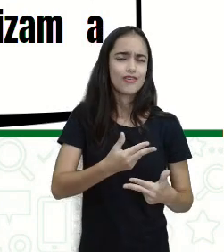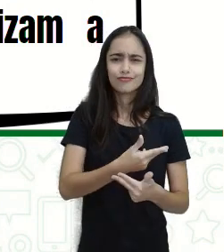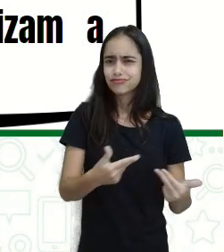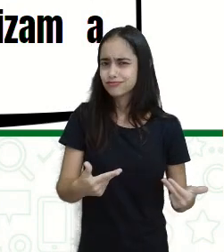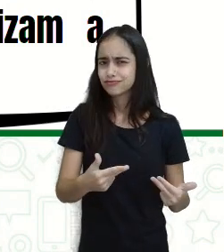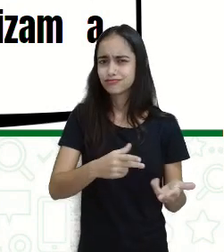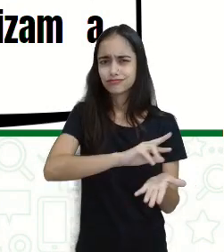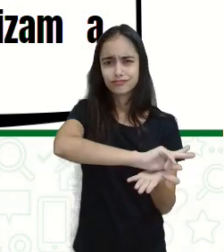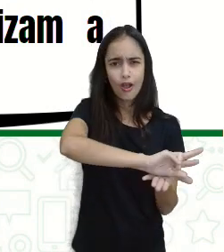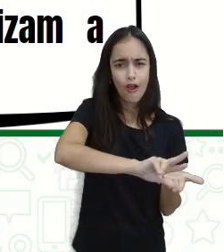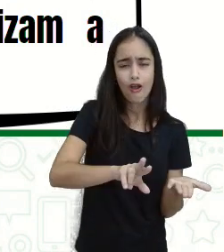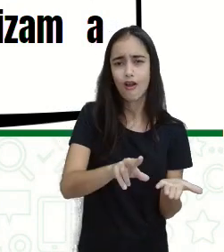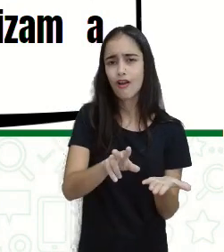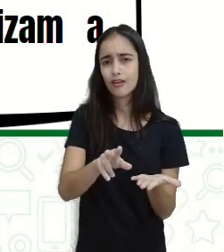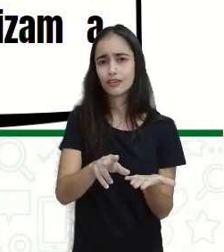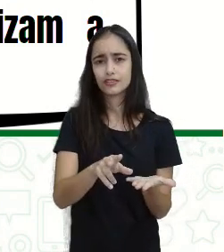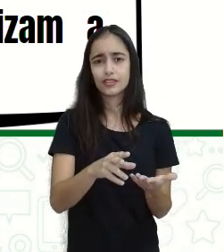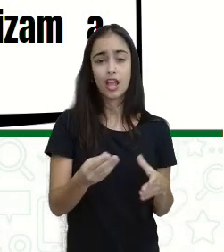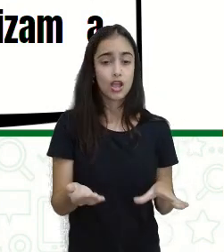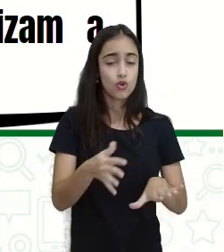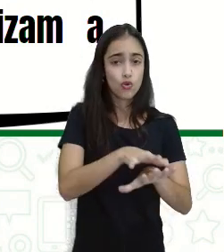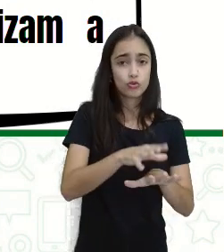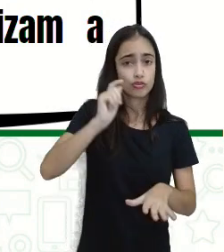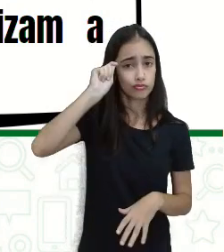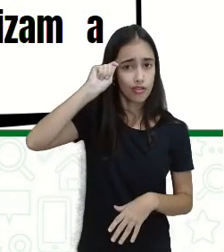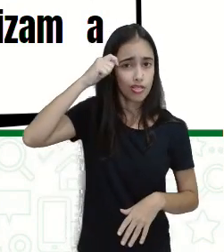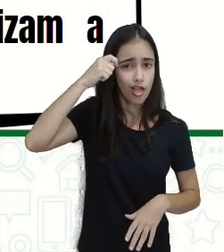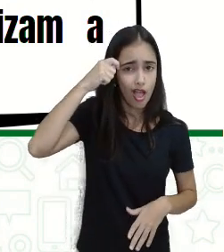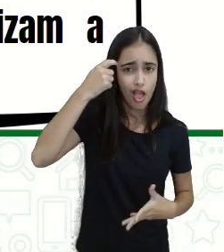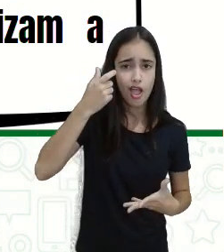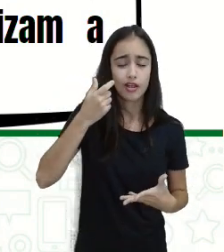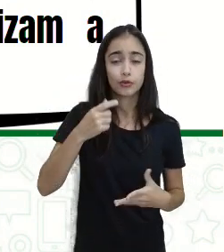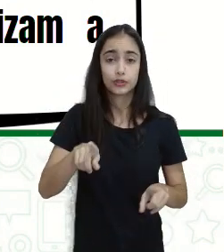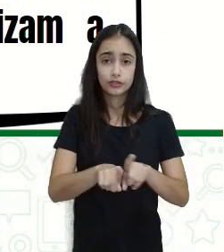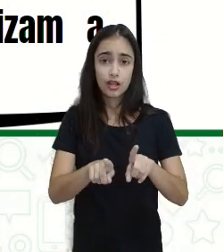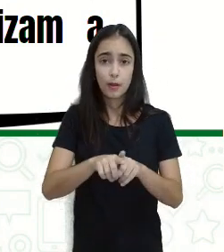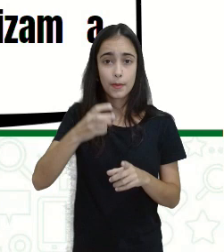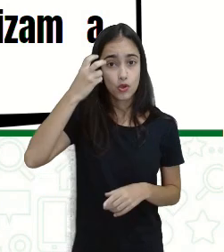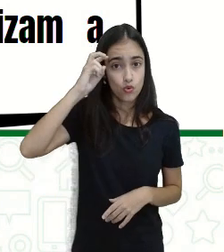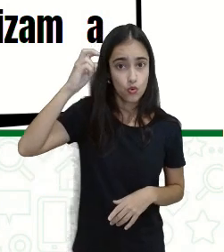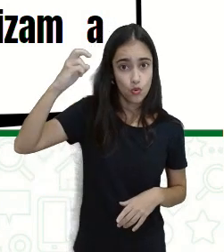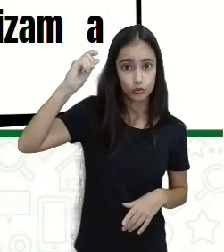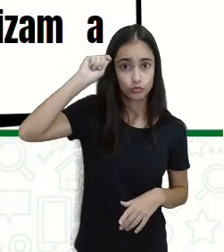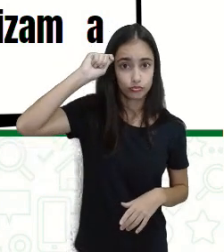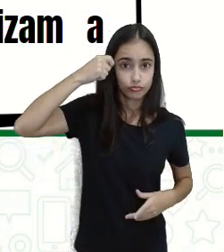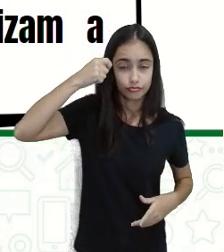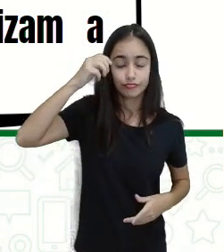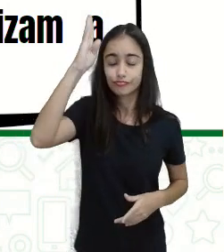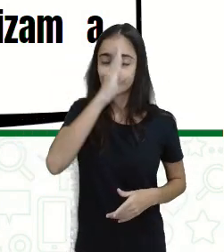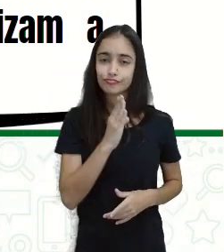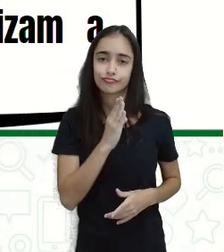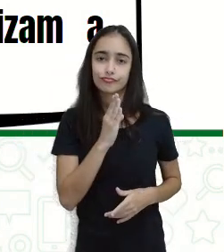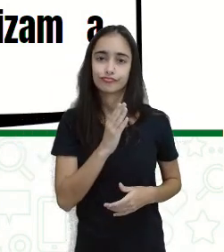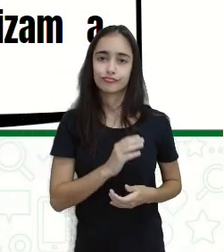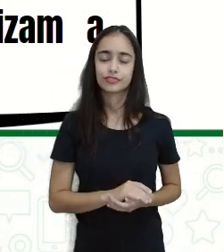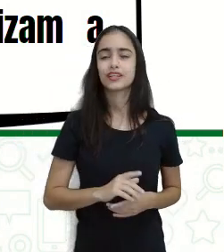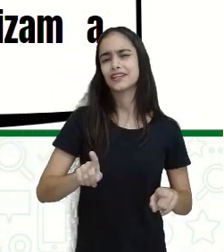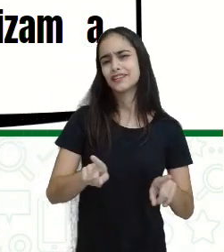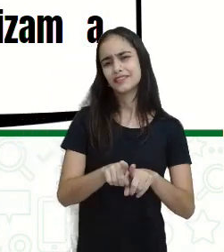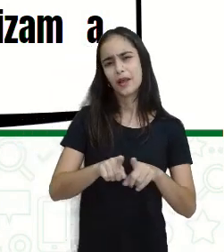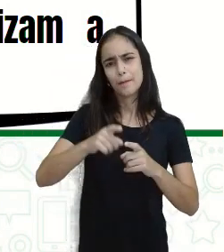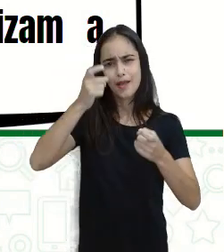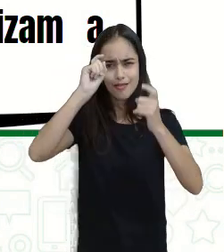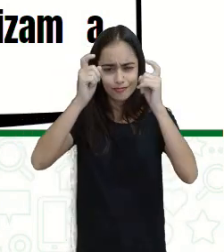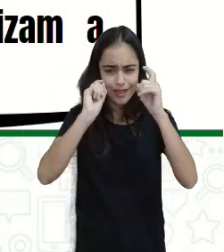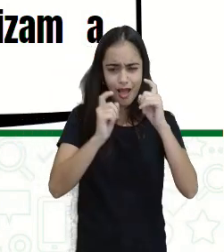a inclusão de negros e negras na sociedade e a cultura afro-brasileira, bem como a promoção de fóruns, debates,